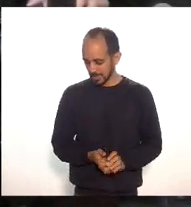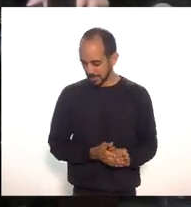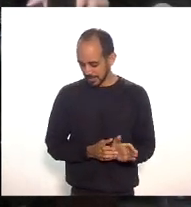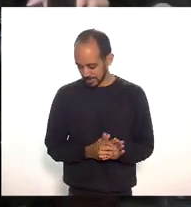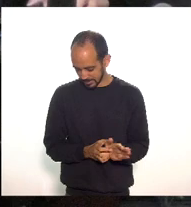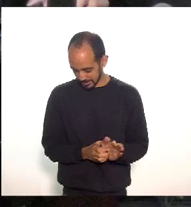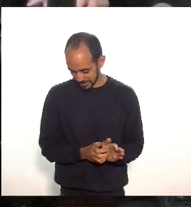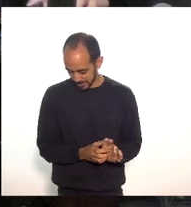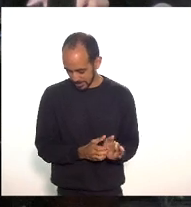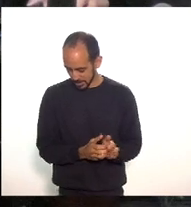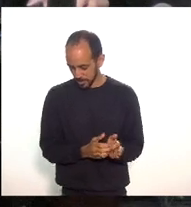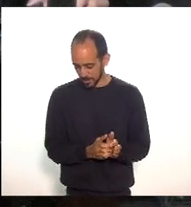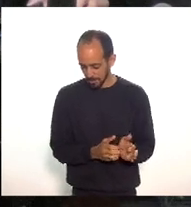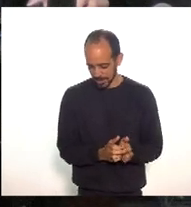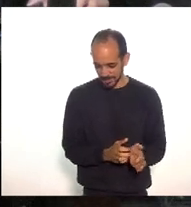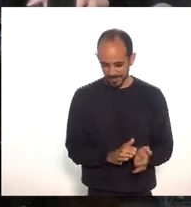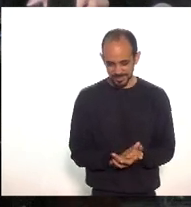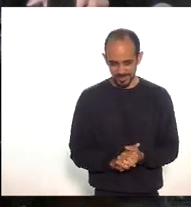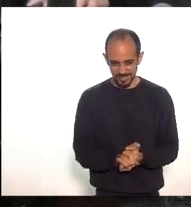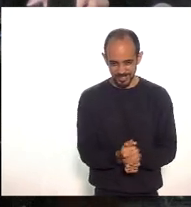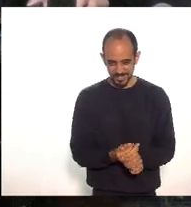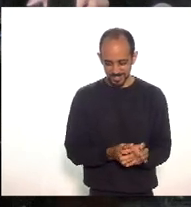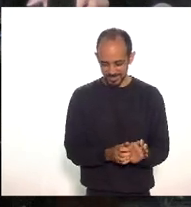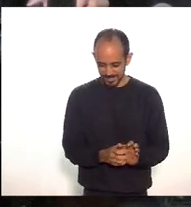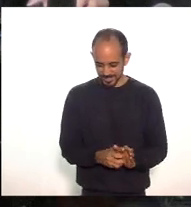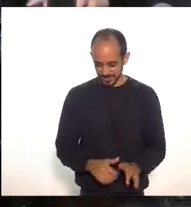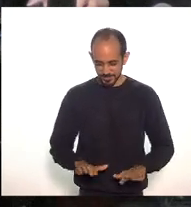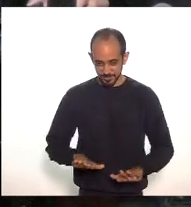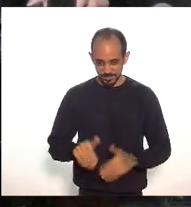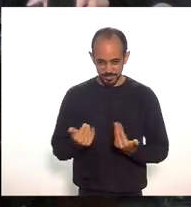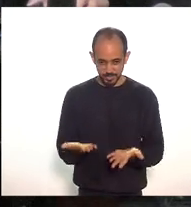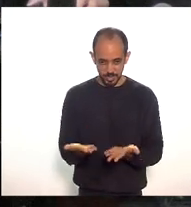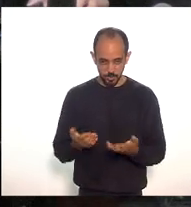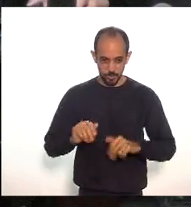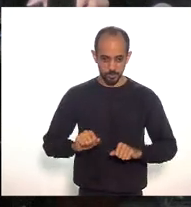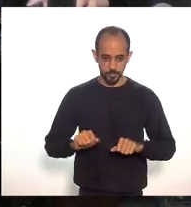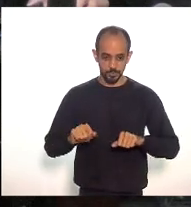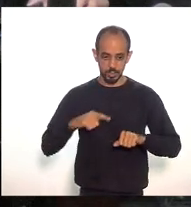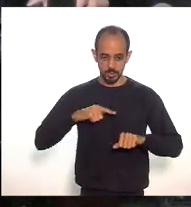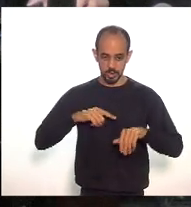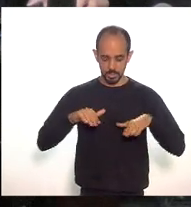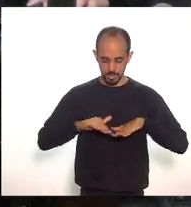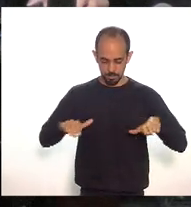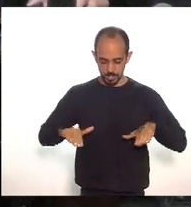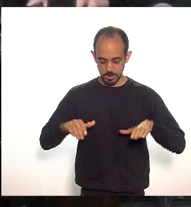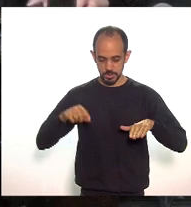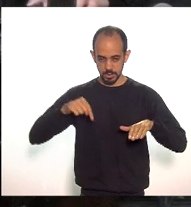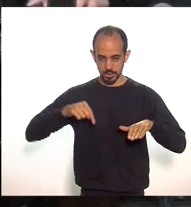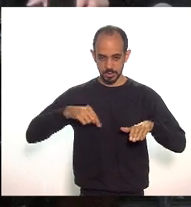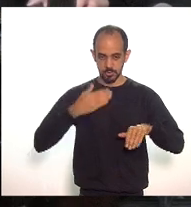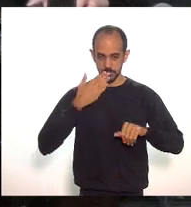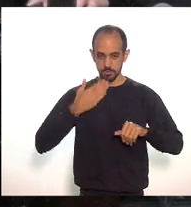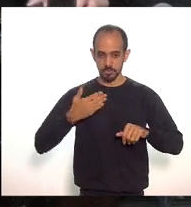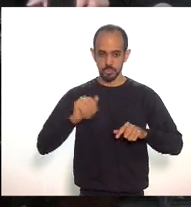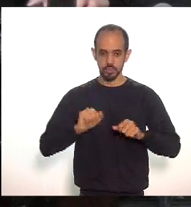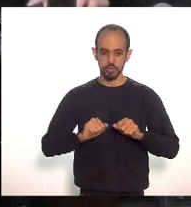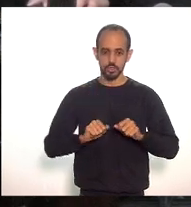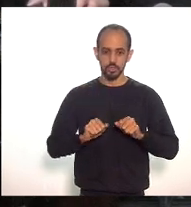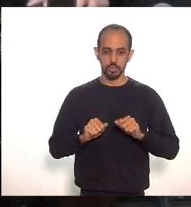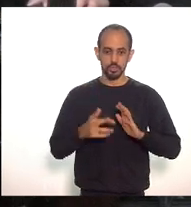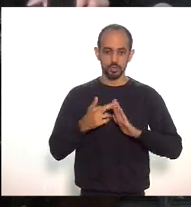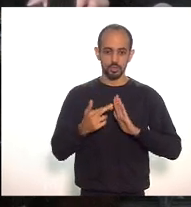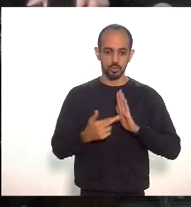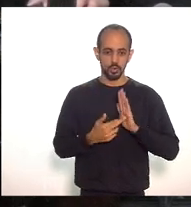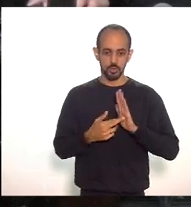para o resultado Dionísio a sobre a mesa requerimento é que é na forma regimental a aprovação